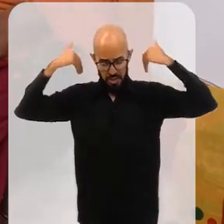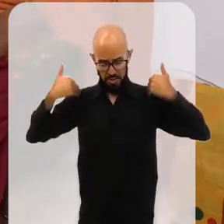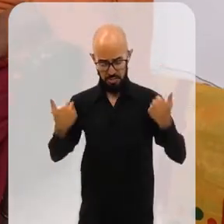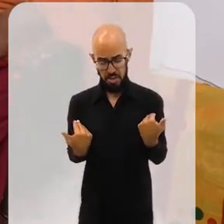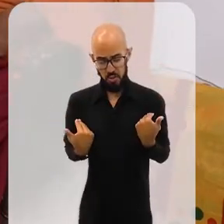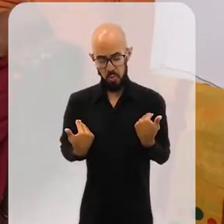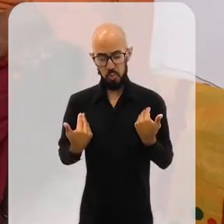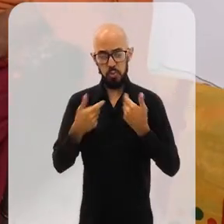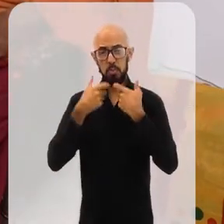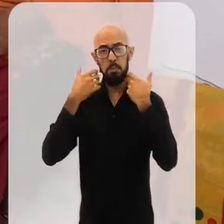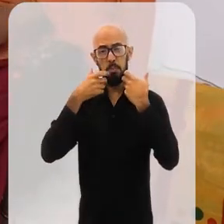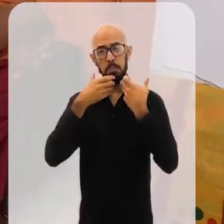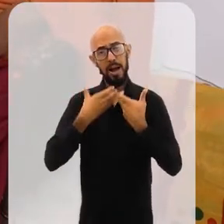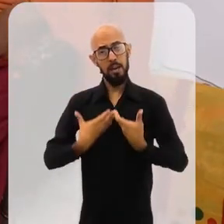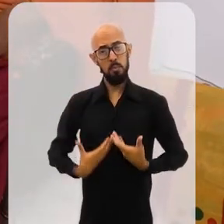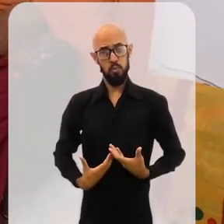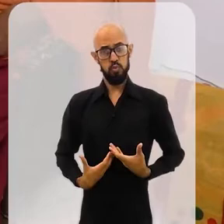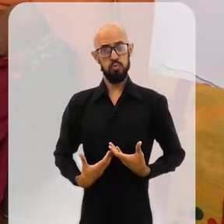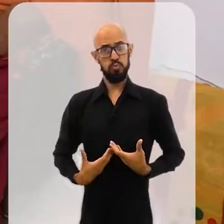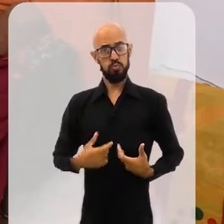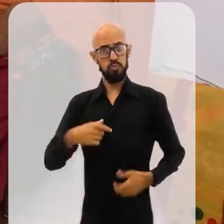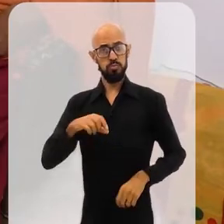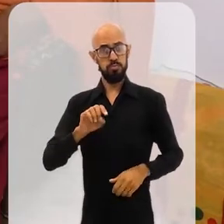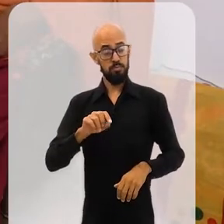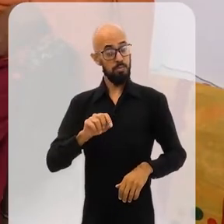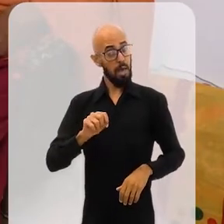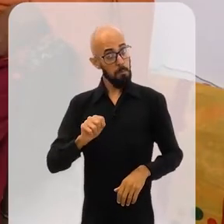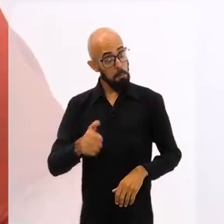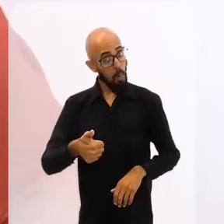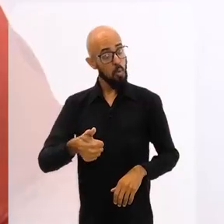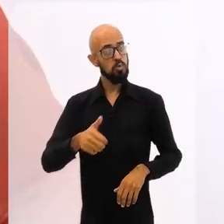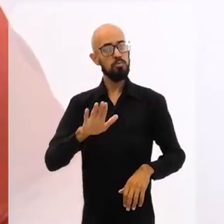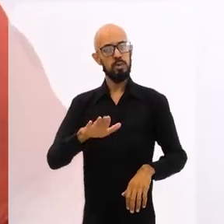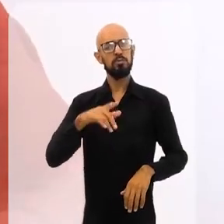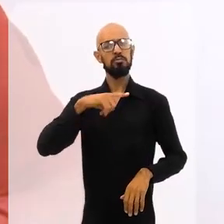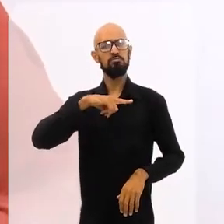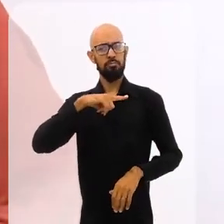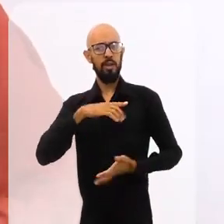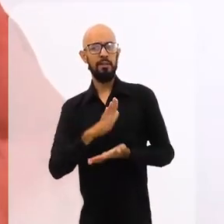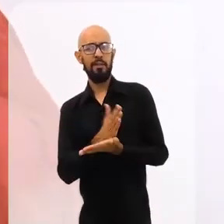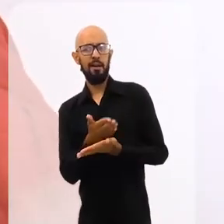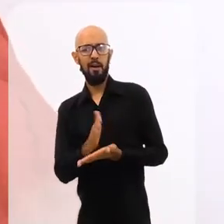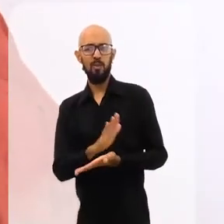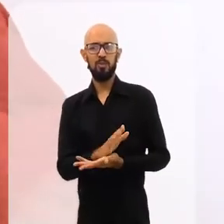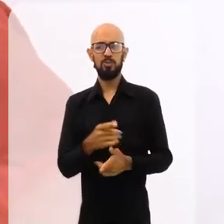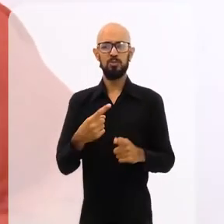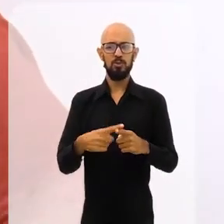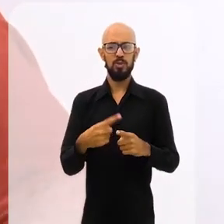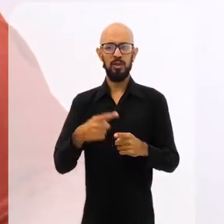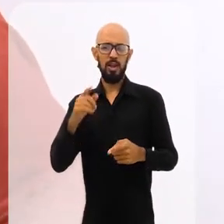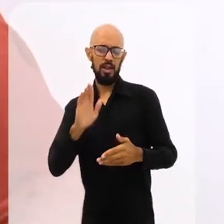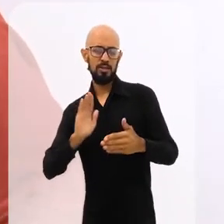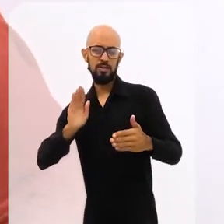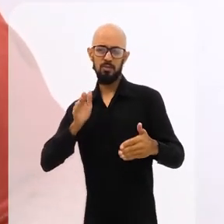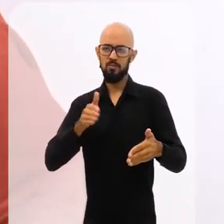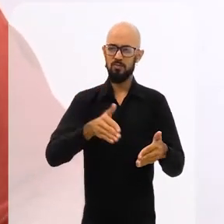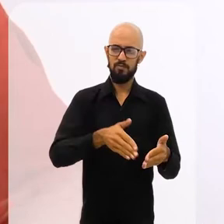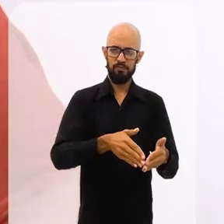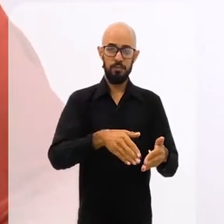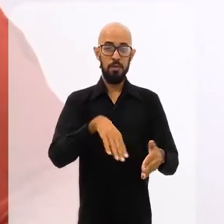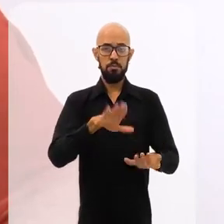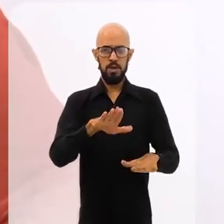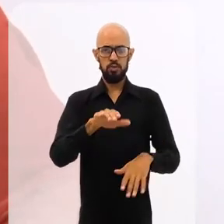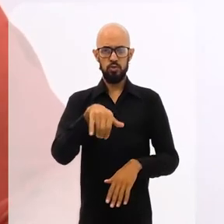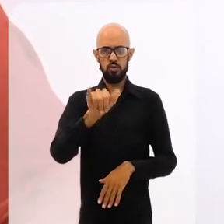cabeludos, barbudos. Isso dentro da tradição budista, mas são raros. Porque a maior parte busca o caminho monástico. Já